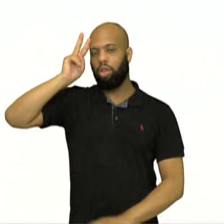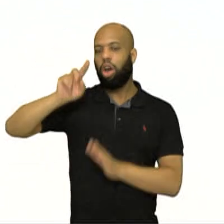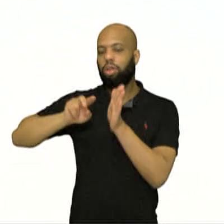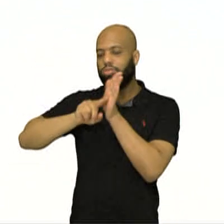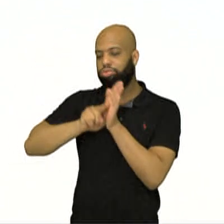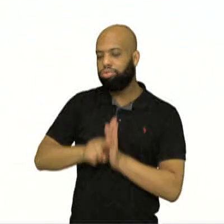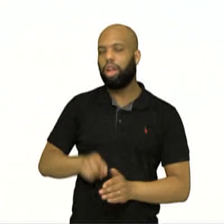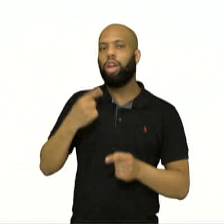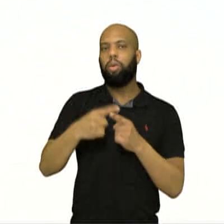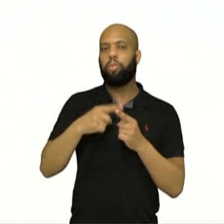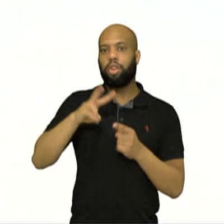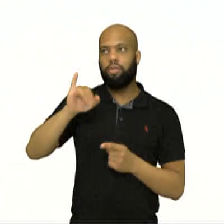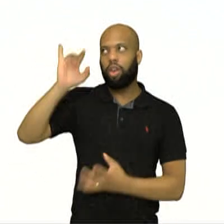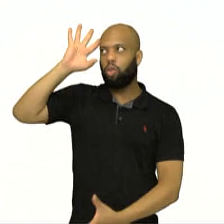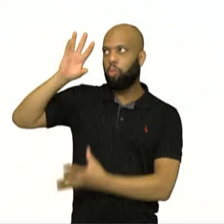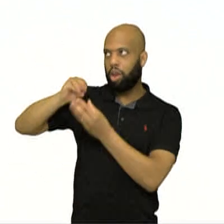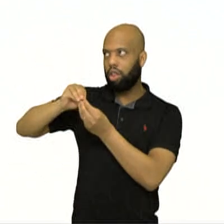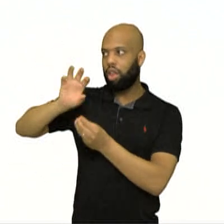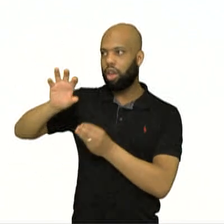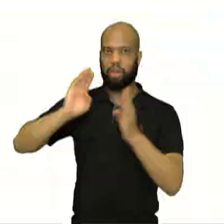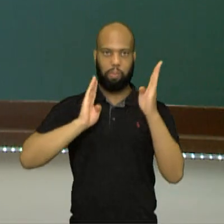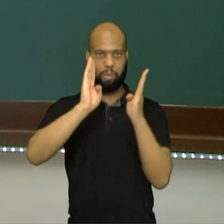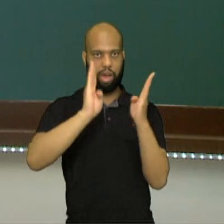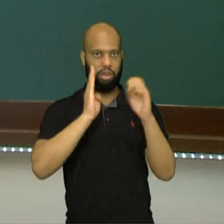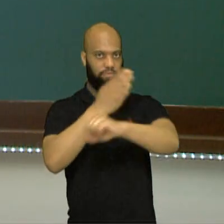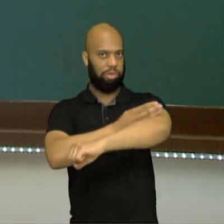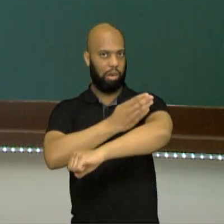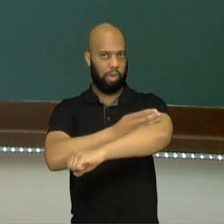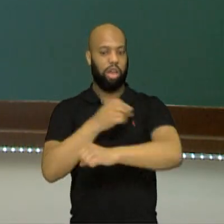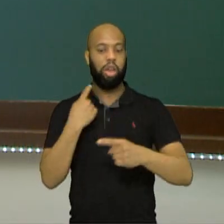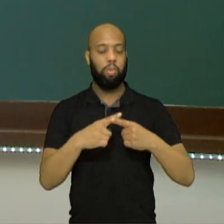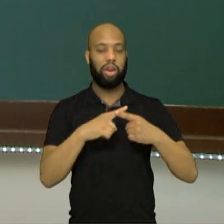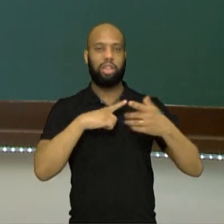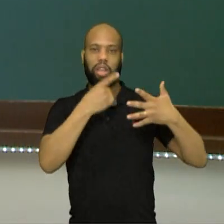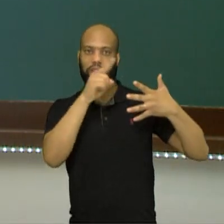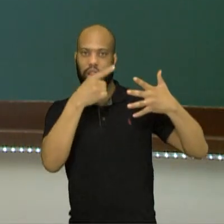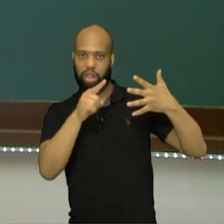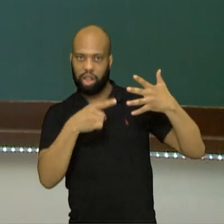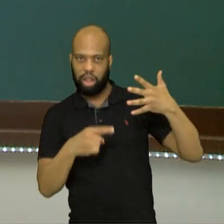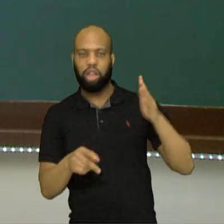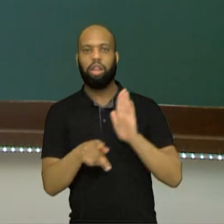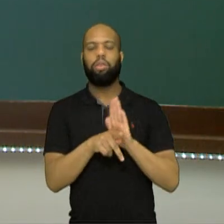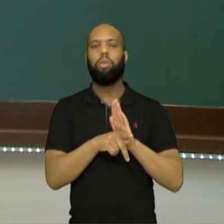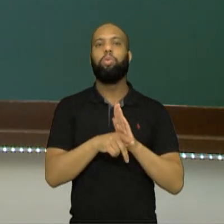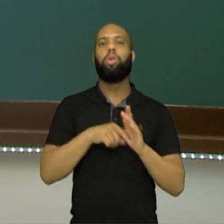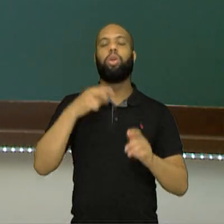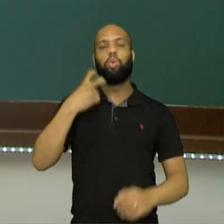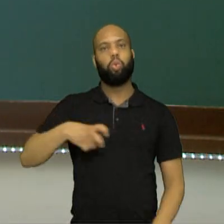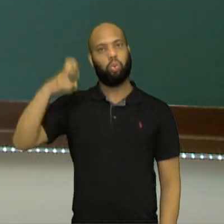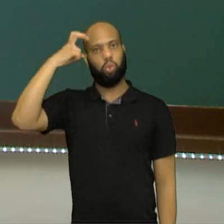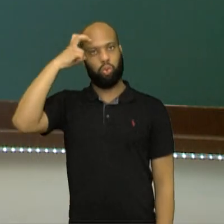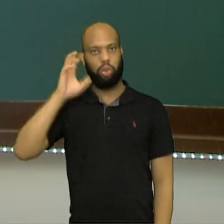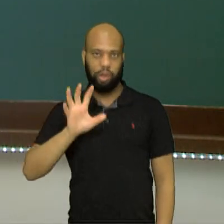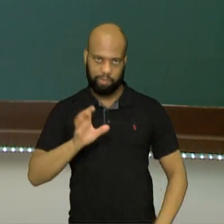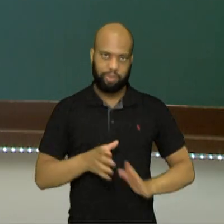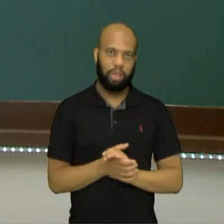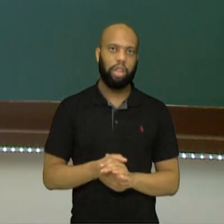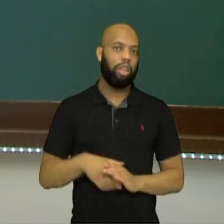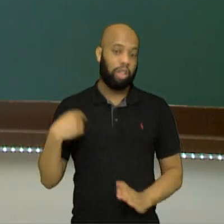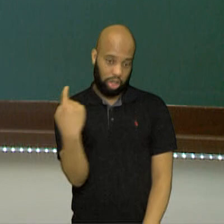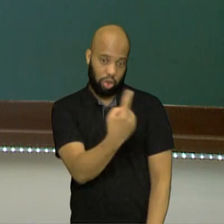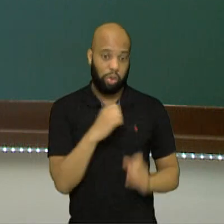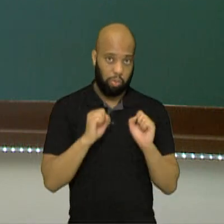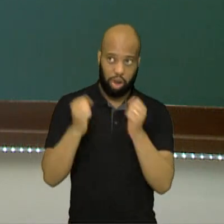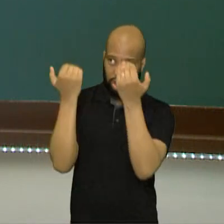historiadores entender esta época da Idade Medieval, né? Que vai trazer muitos elementos desta cultura da Idade Média que a gente